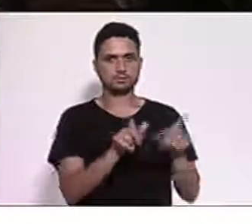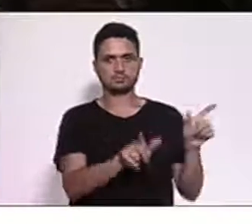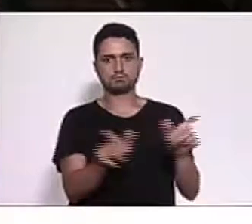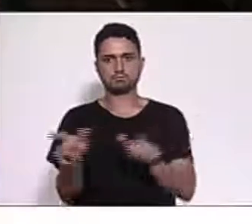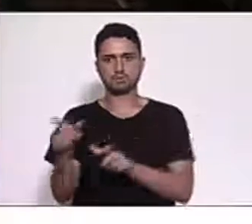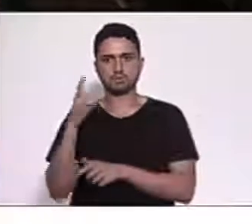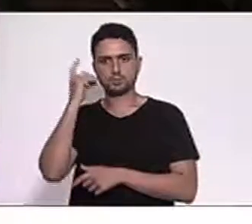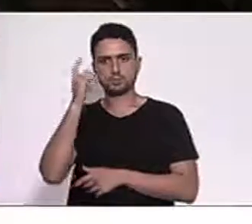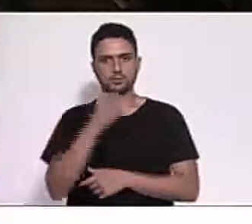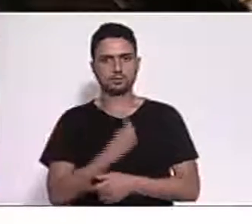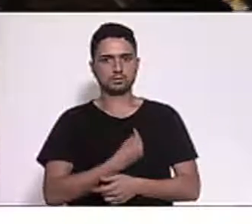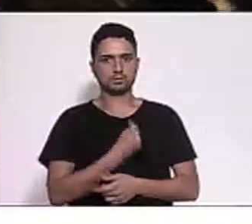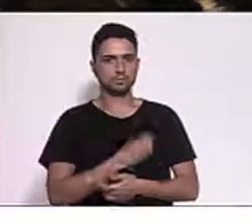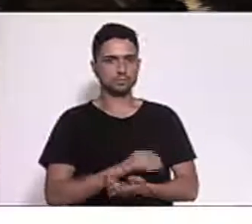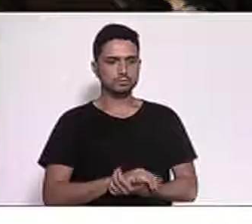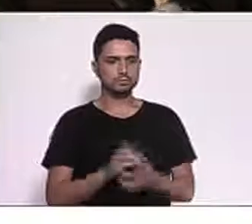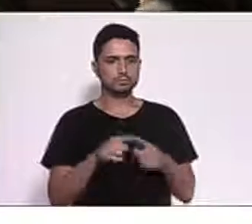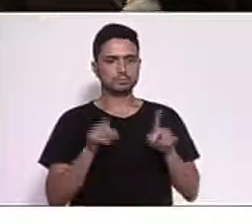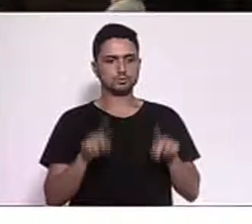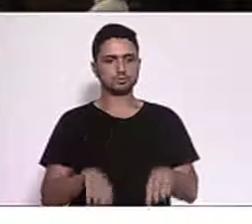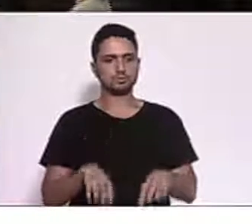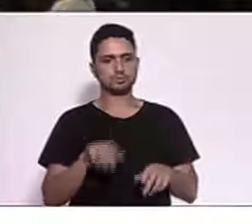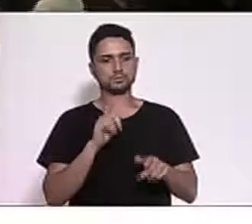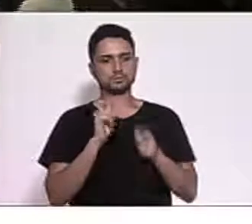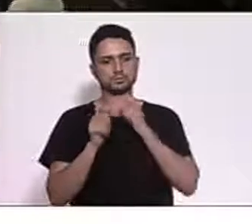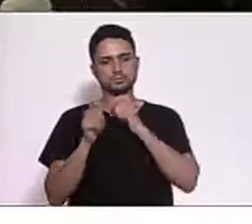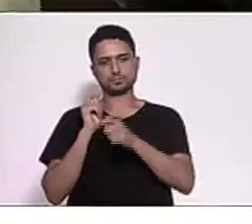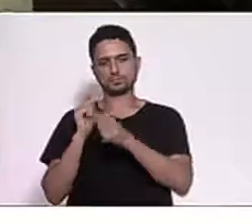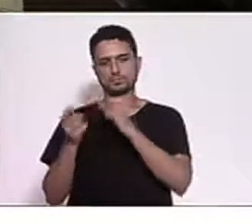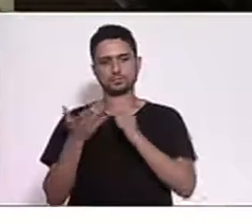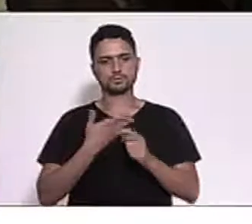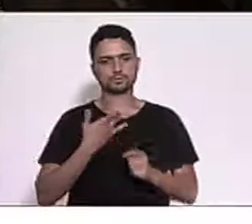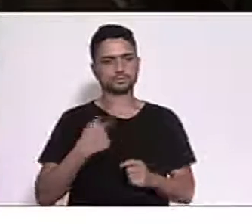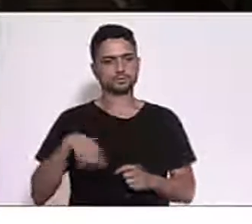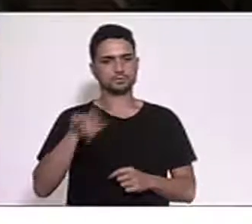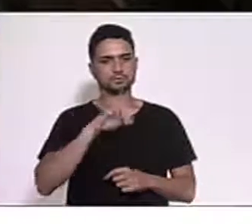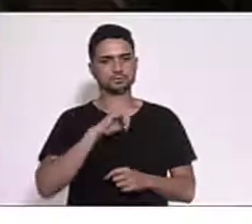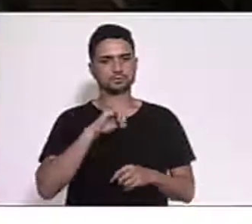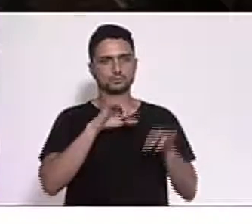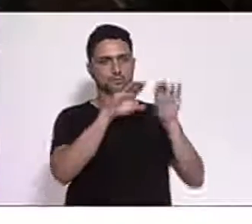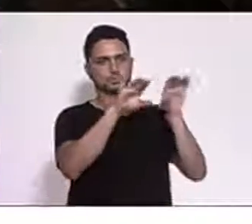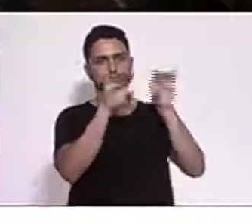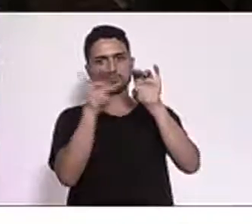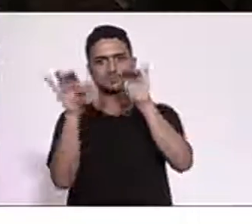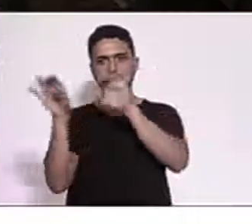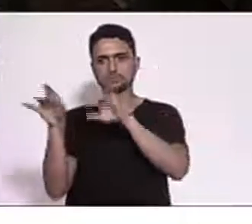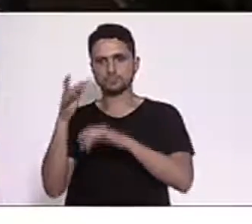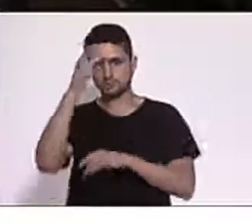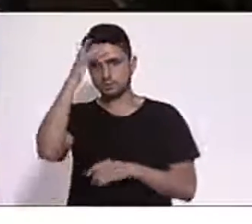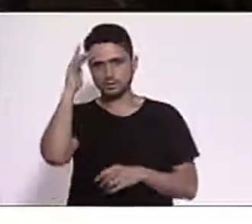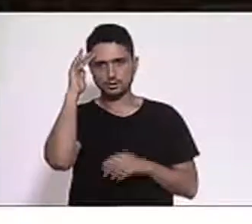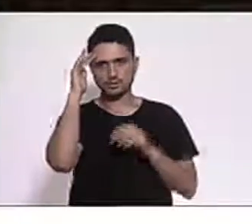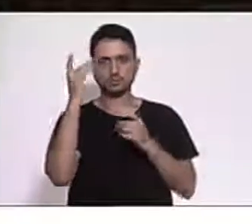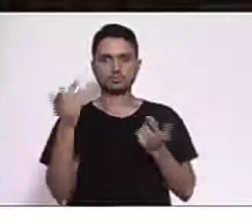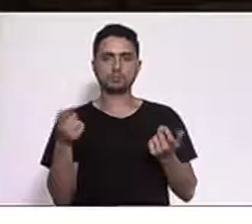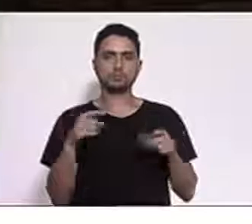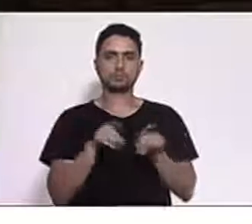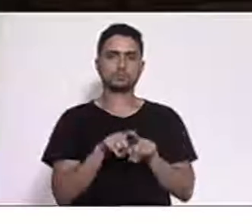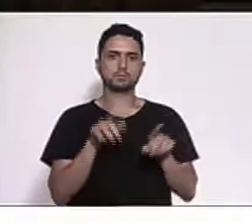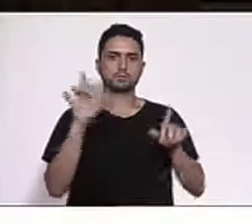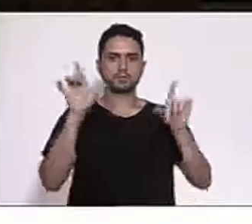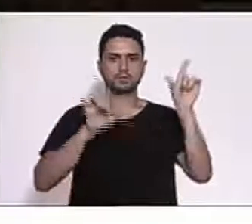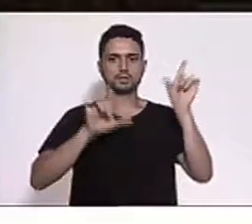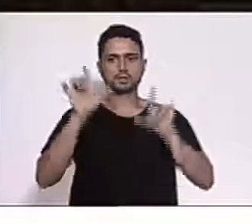deputados presentes, funcionários, imprensa, companheiros e companheiras que ocupam as dependências da galeria, aqueles que nos assistem pelas